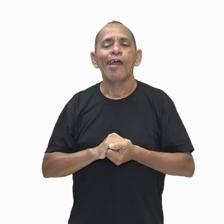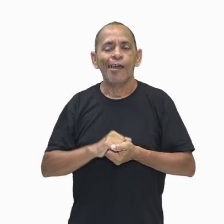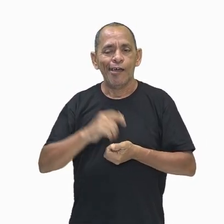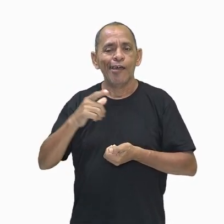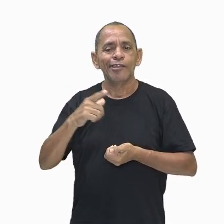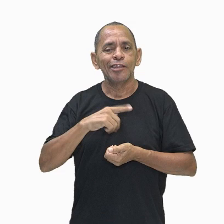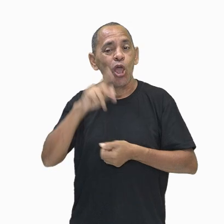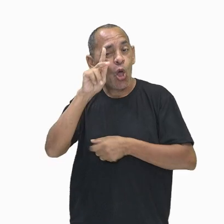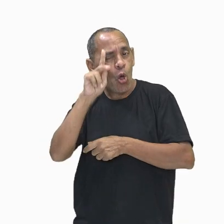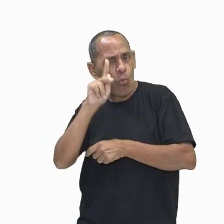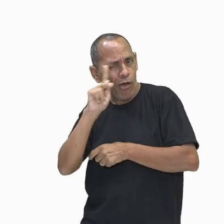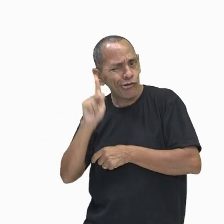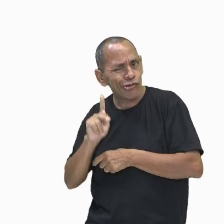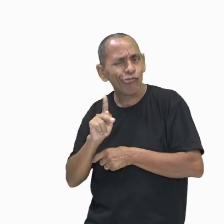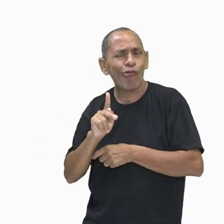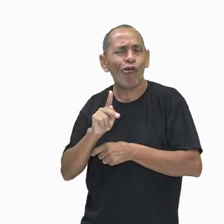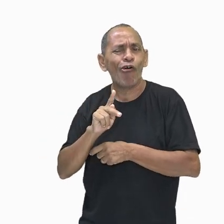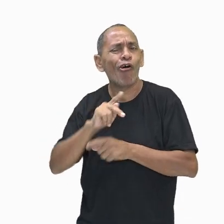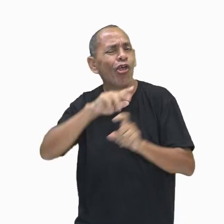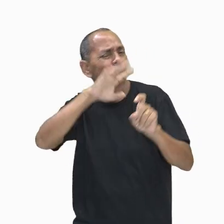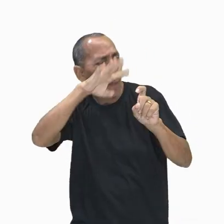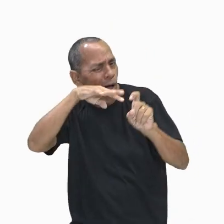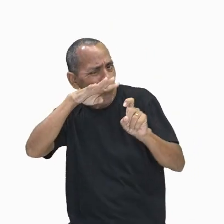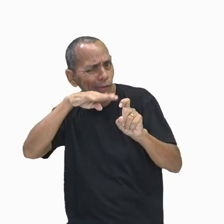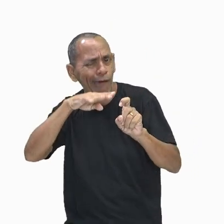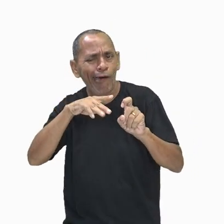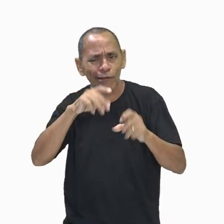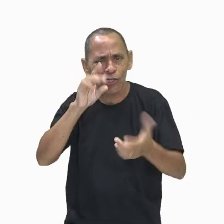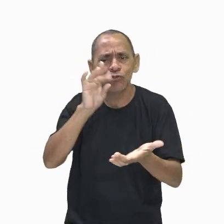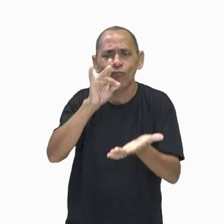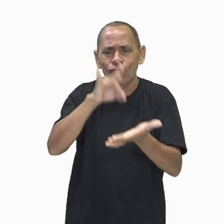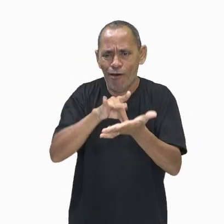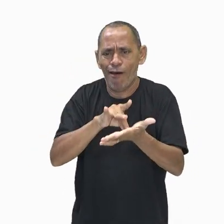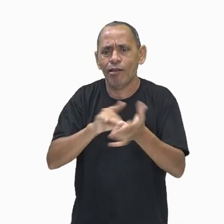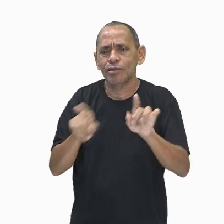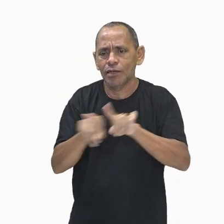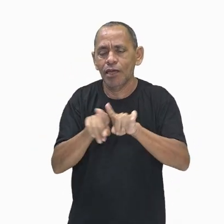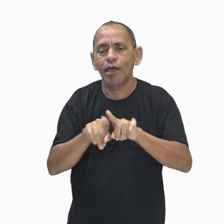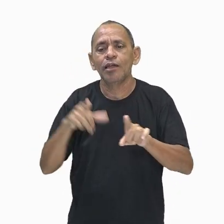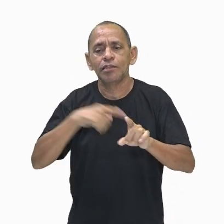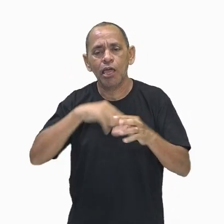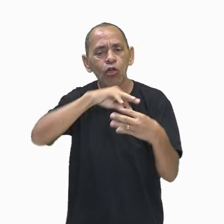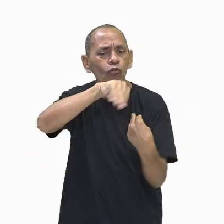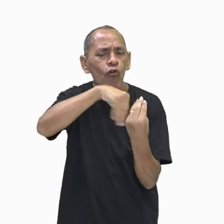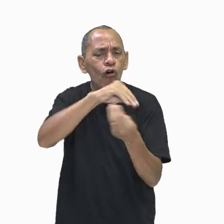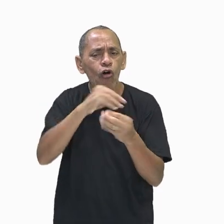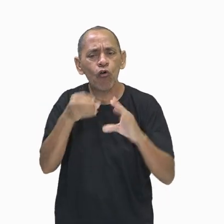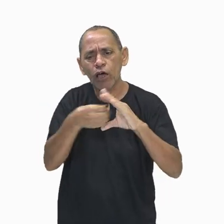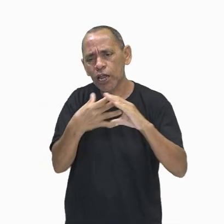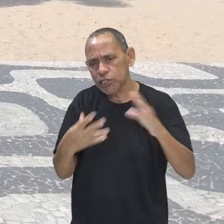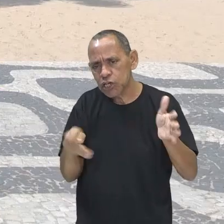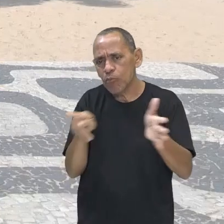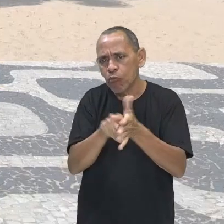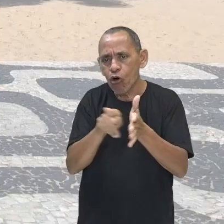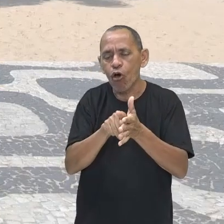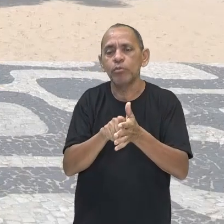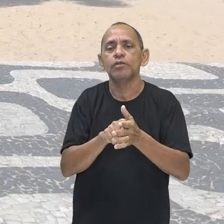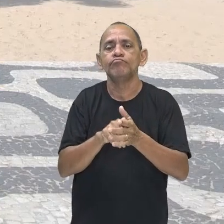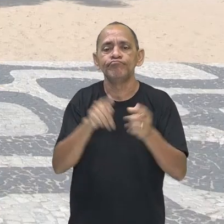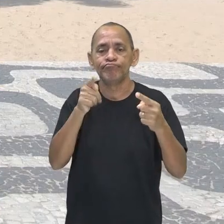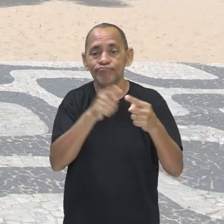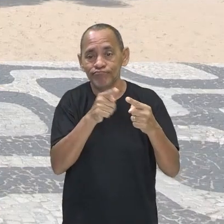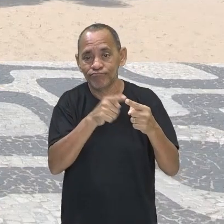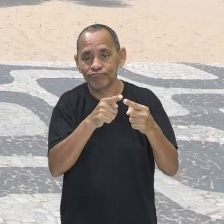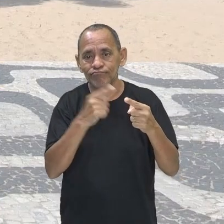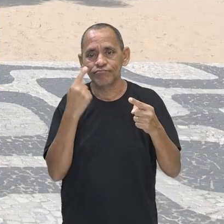Gilberto, que fala também, que envolve também essa característica da Bossa Nova. Vamos ver? Então,